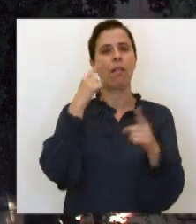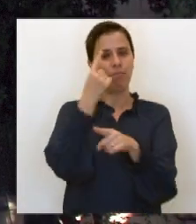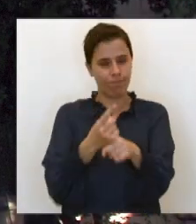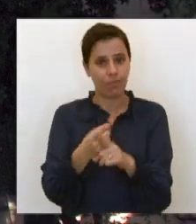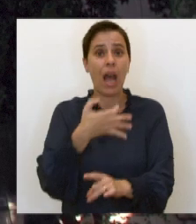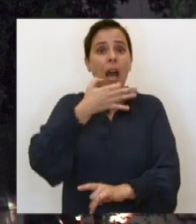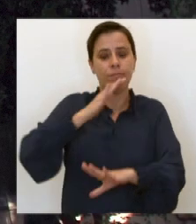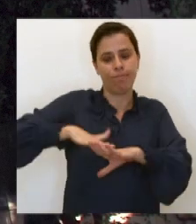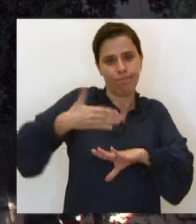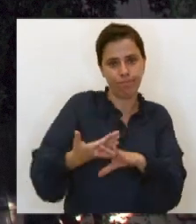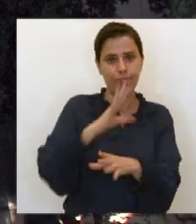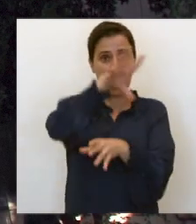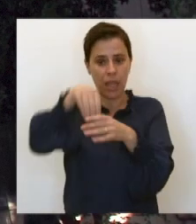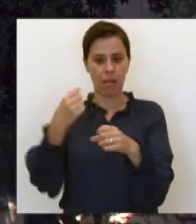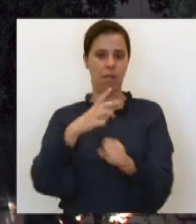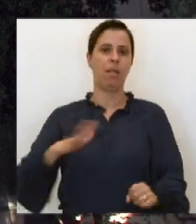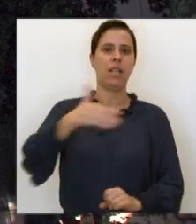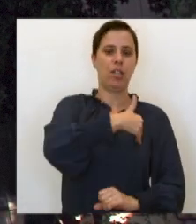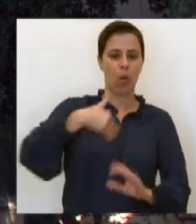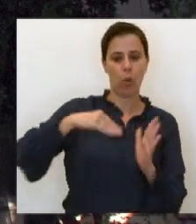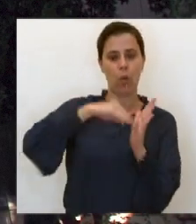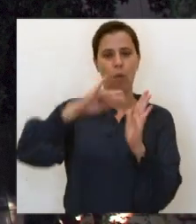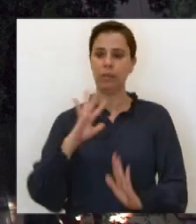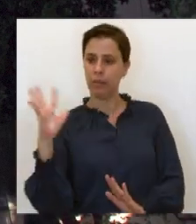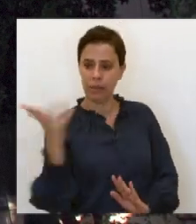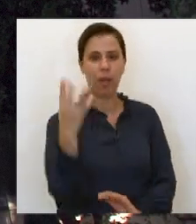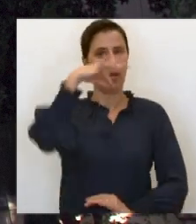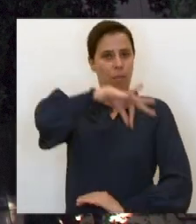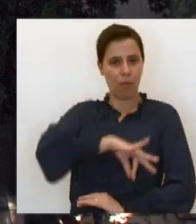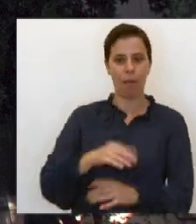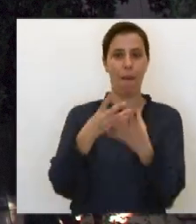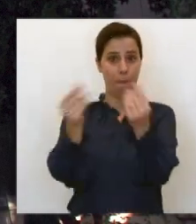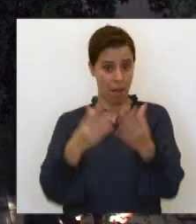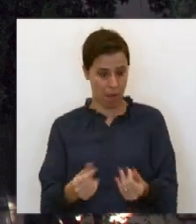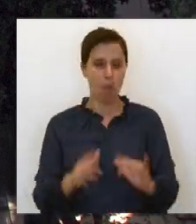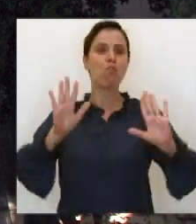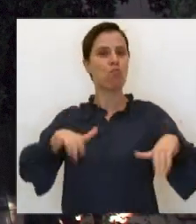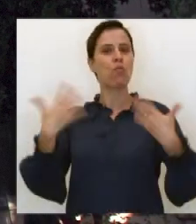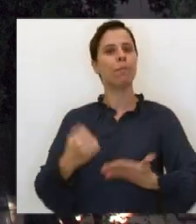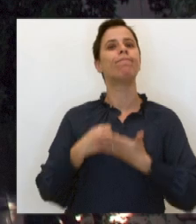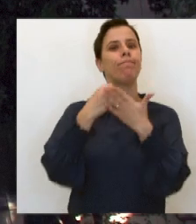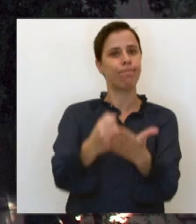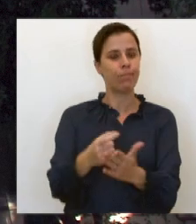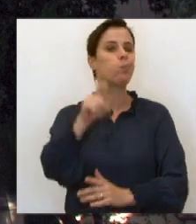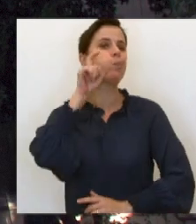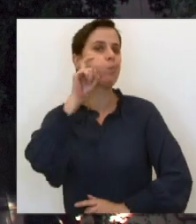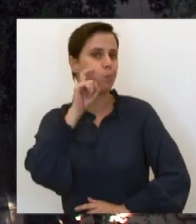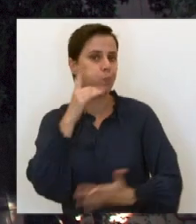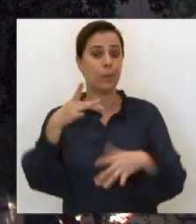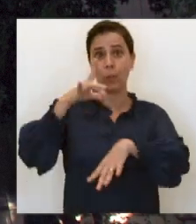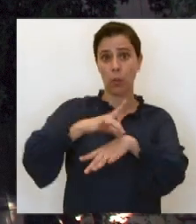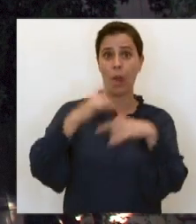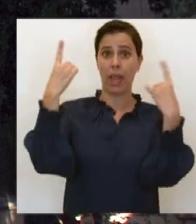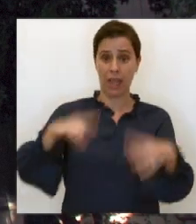insistem que só com o reforço do Serviço Nacional de Saúde, com a contratação de mais profissionais, mais meios, será possível apoiar e dar segurança